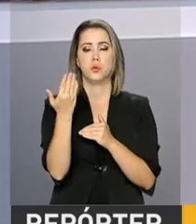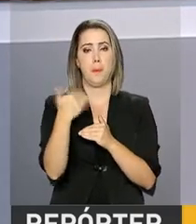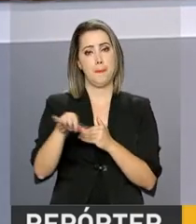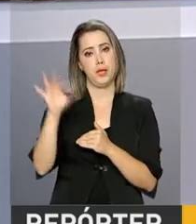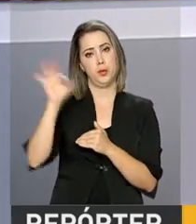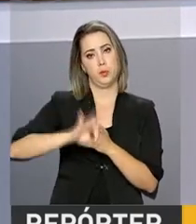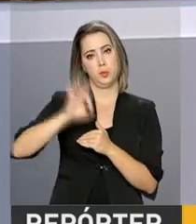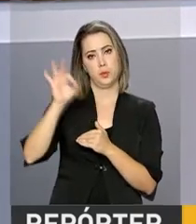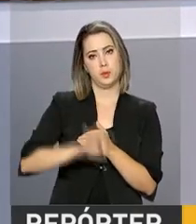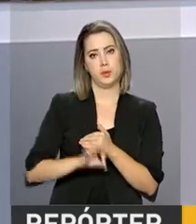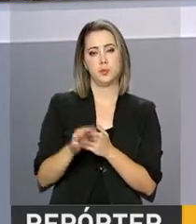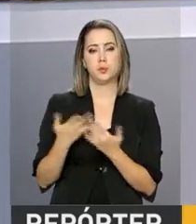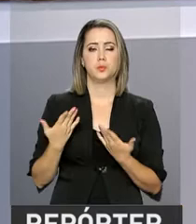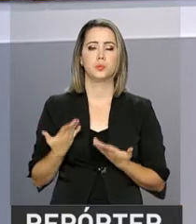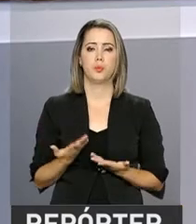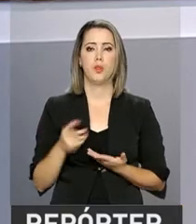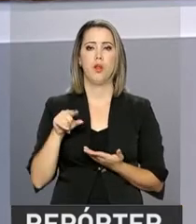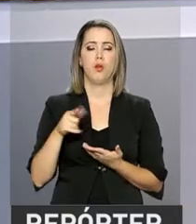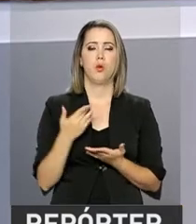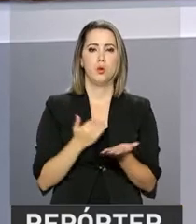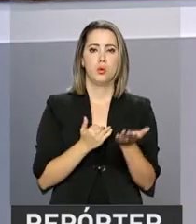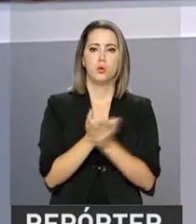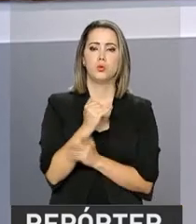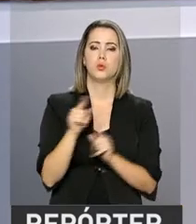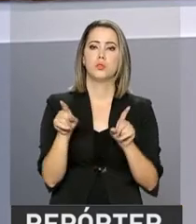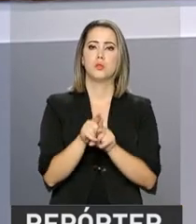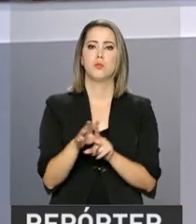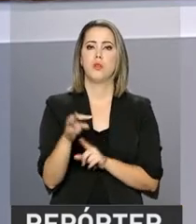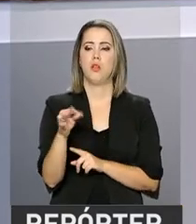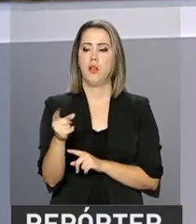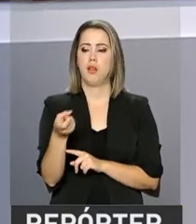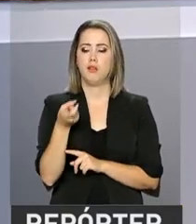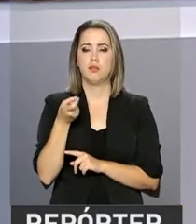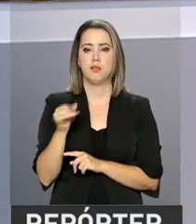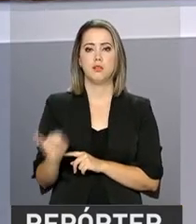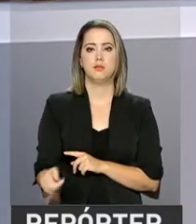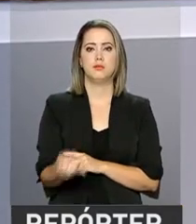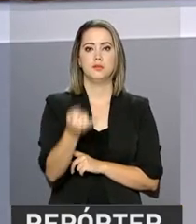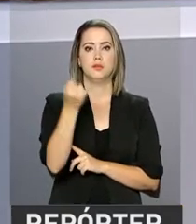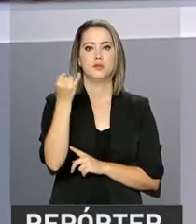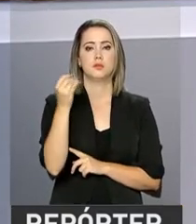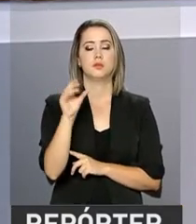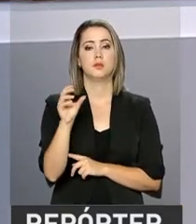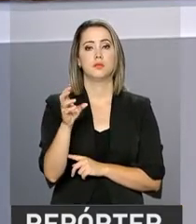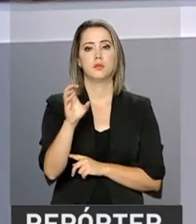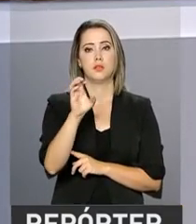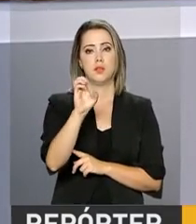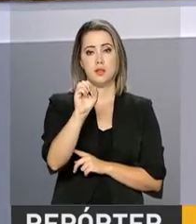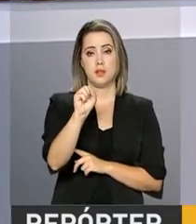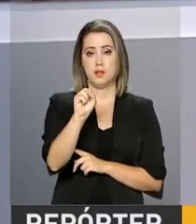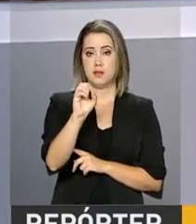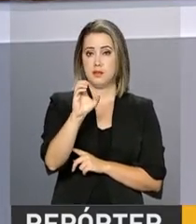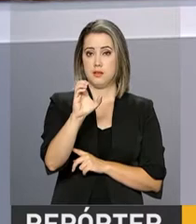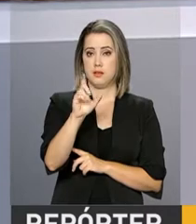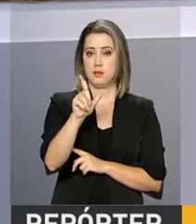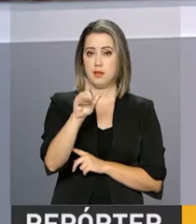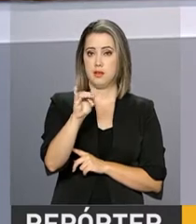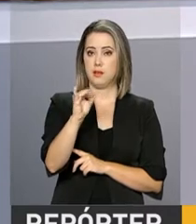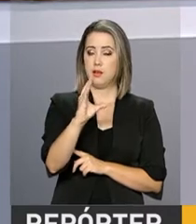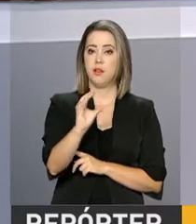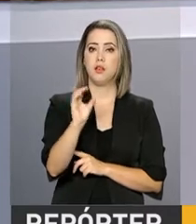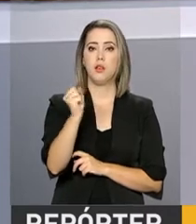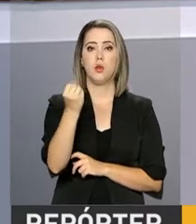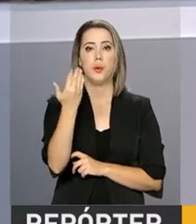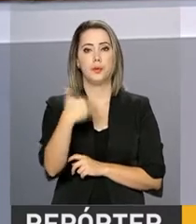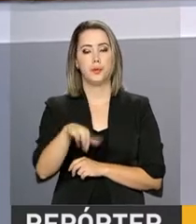mercado financeiro deixou inalterada também a previsão para a taxa básica de juros da economia a selic que está em 8 e